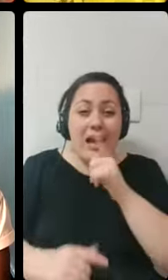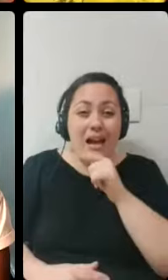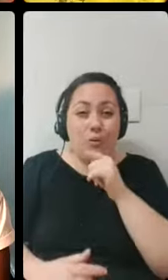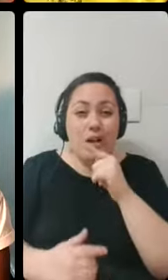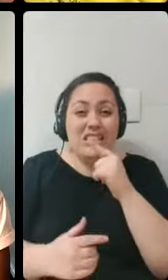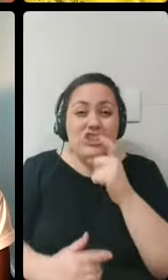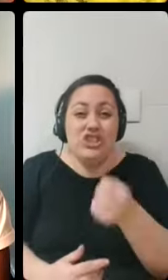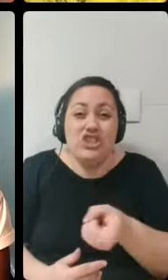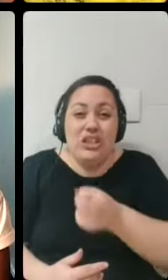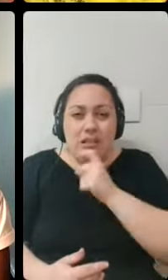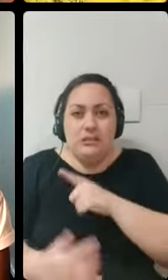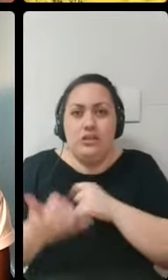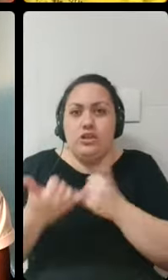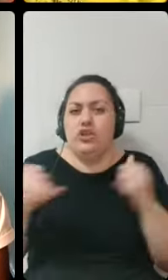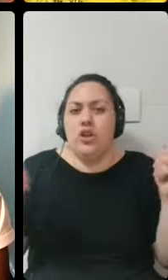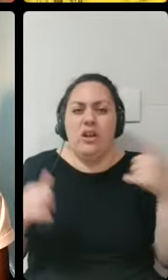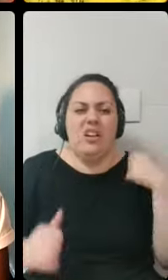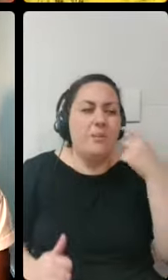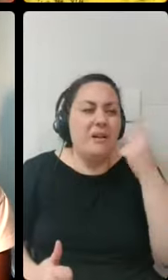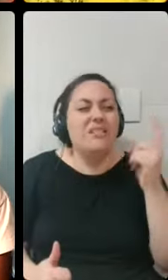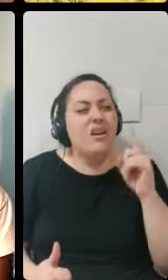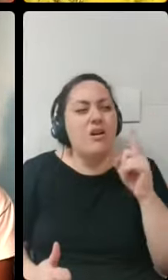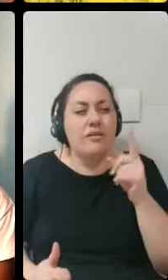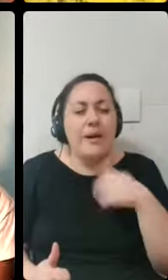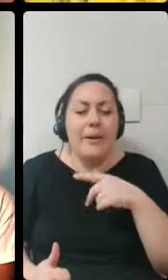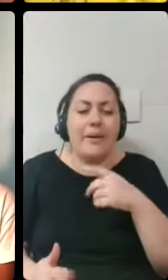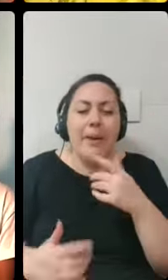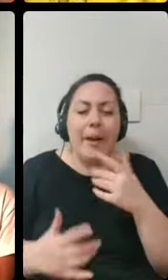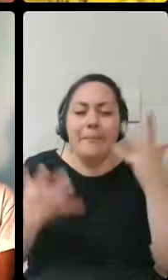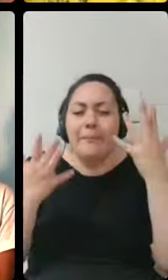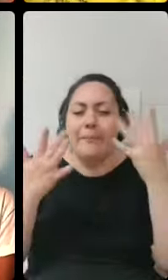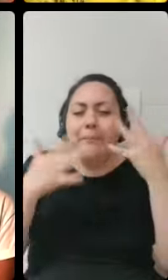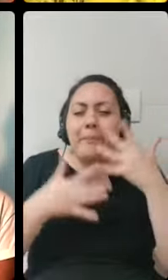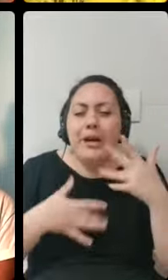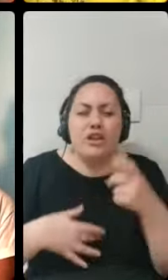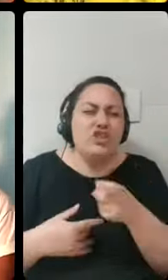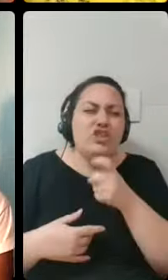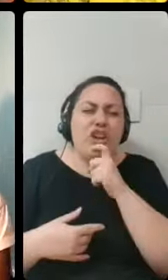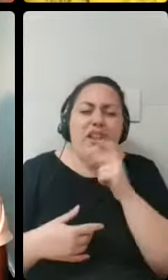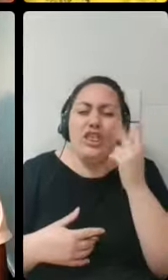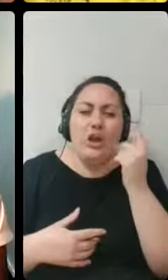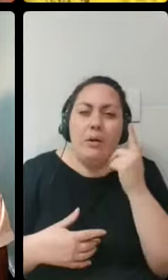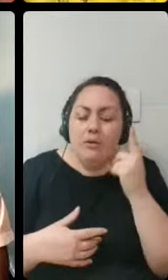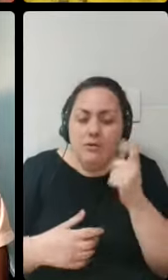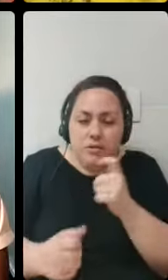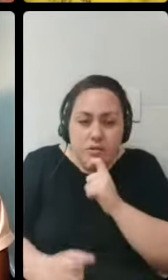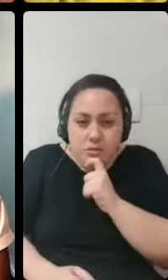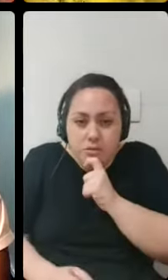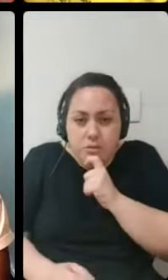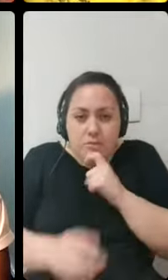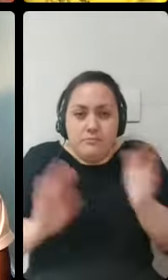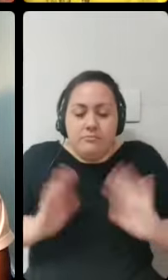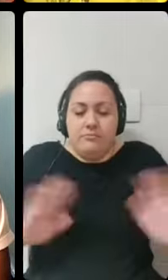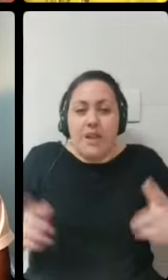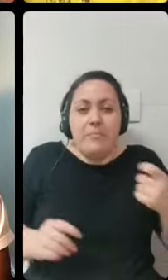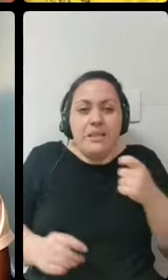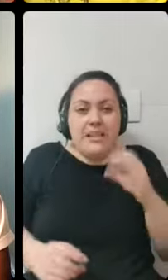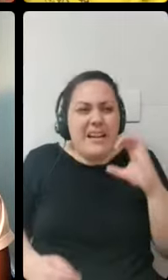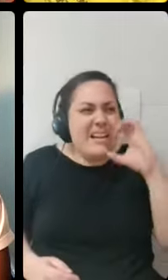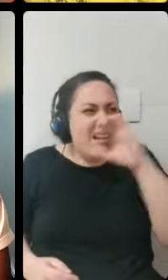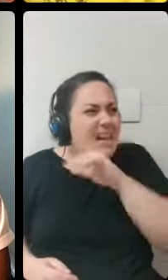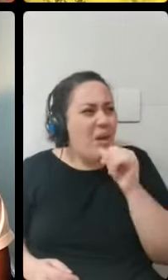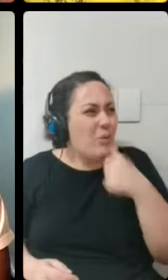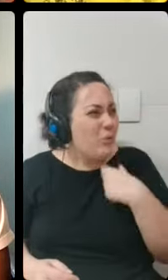não, banho gelado. Era muito gelado. Aí tinha que esquentar a água, só que, tipo, eu não lembro como é que funcionava, mas eu